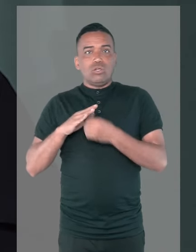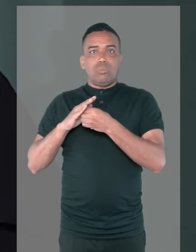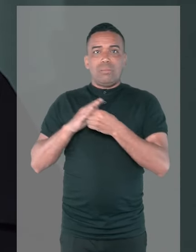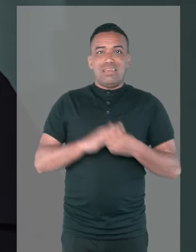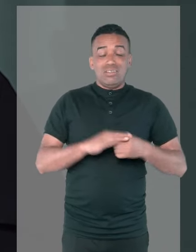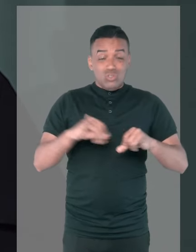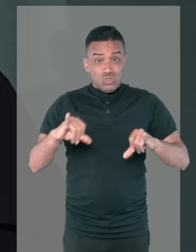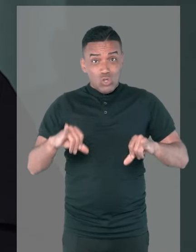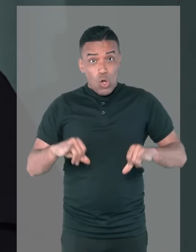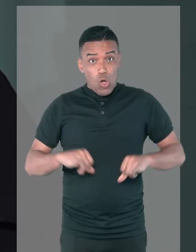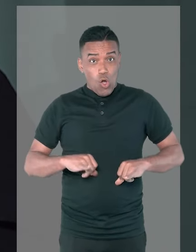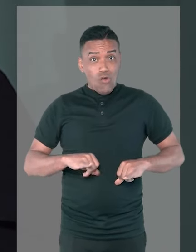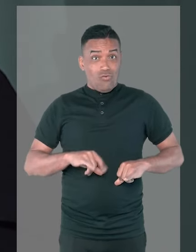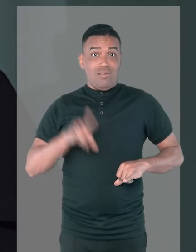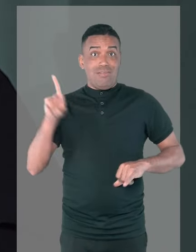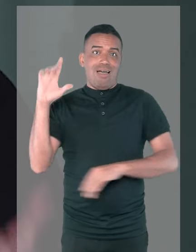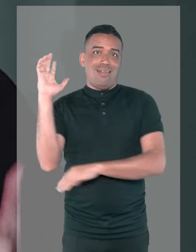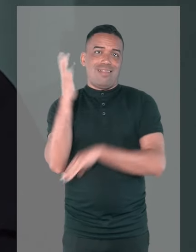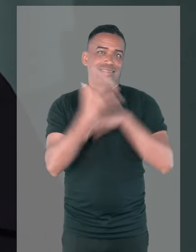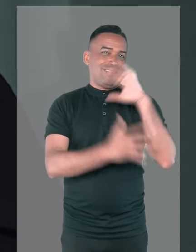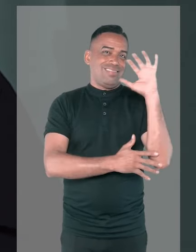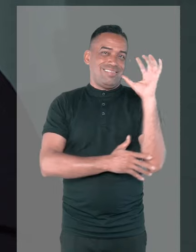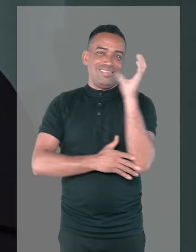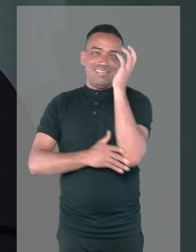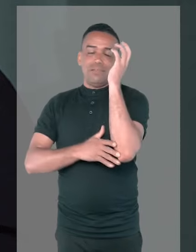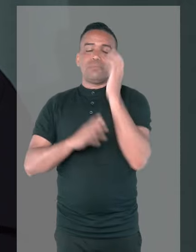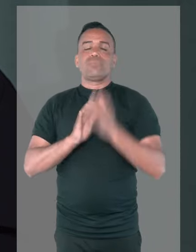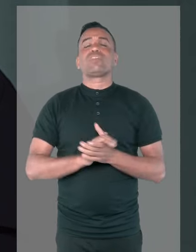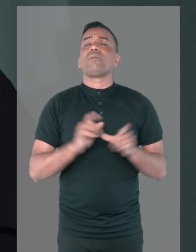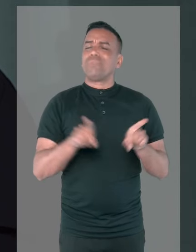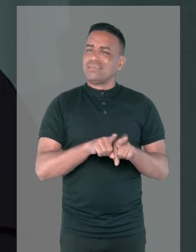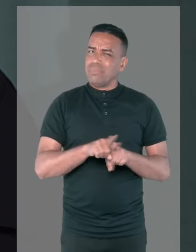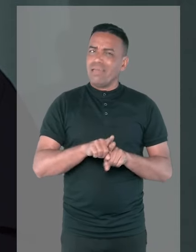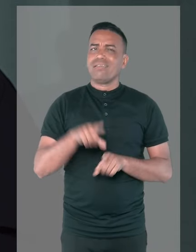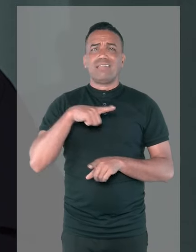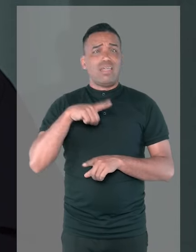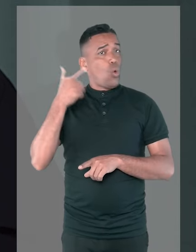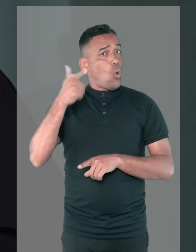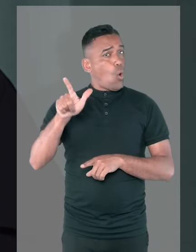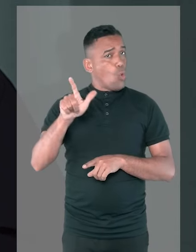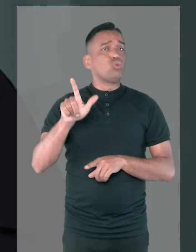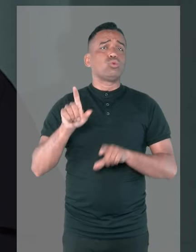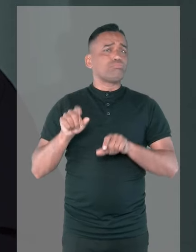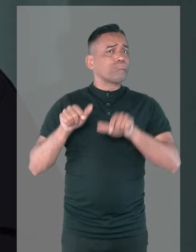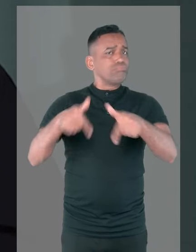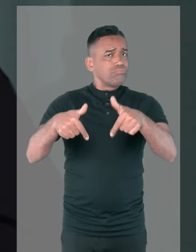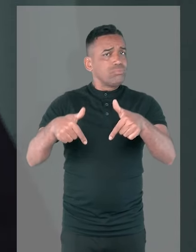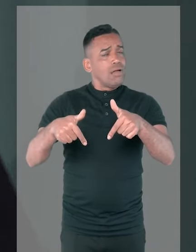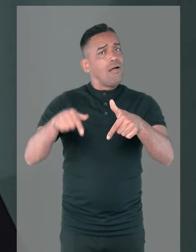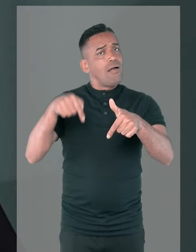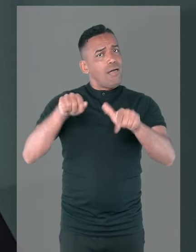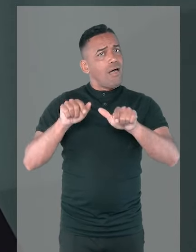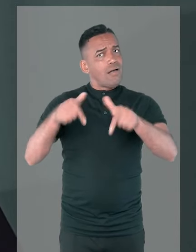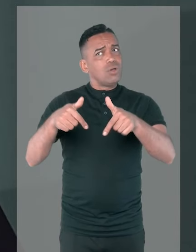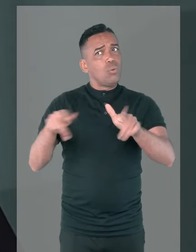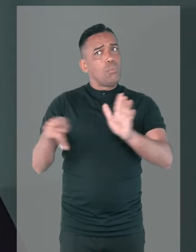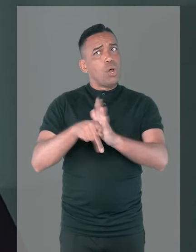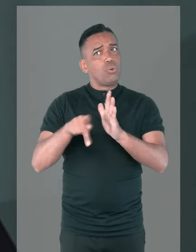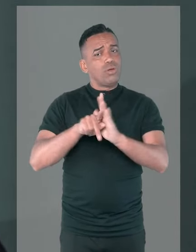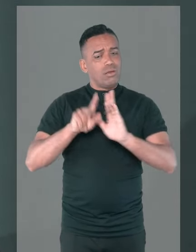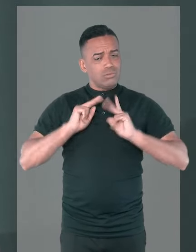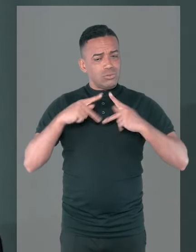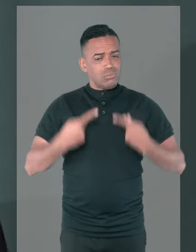sofrem com a natureza. Só que existe um outro movimento também, que é o movimento da própria humanidade,